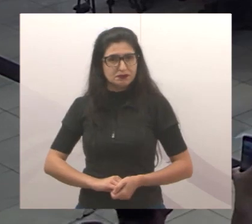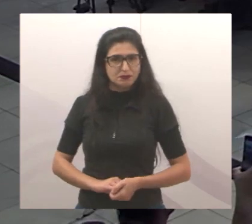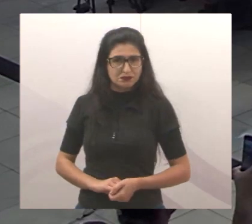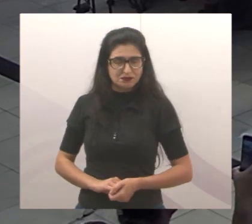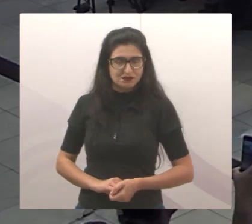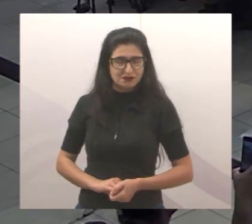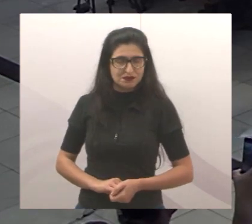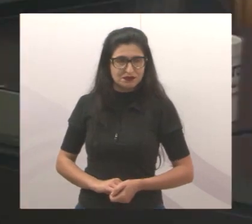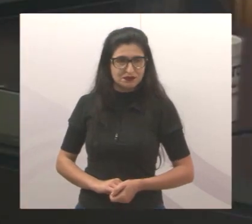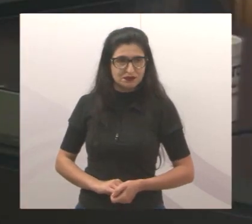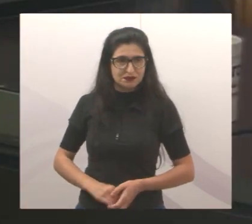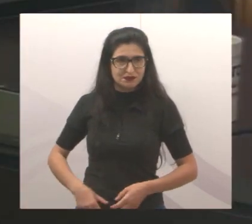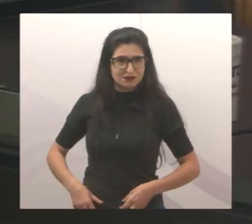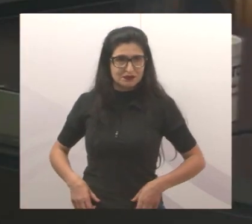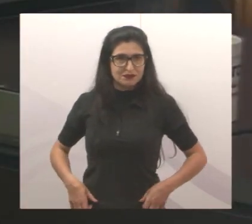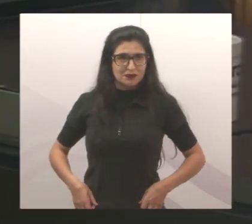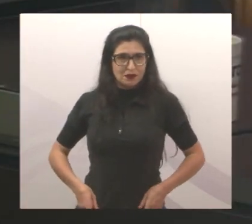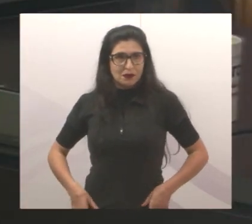Bom,